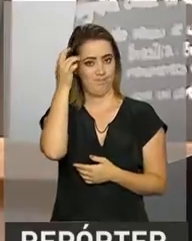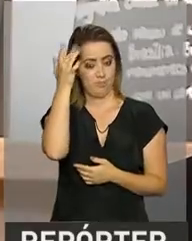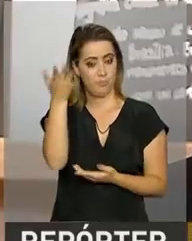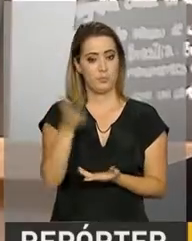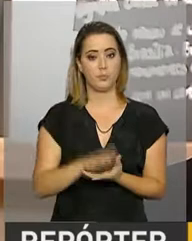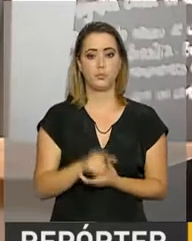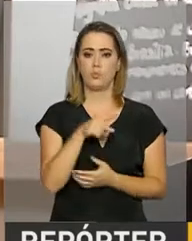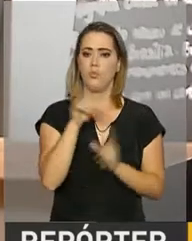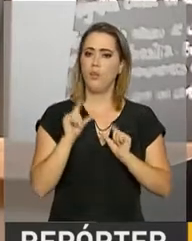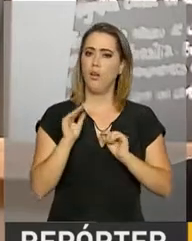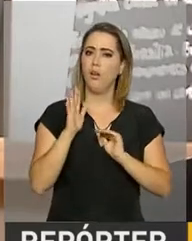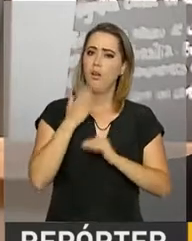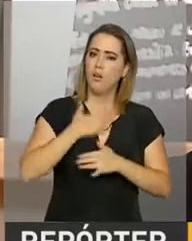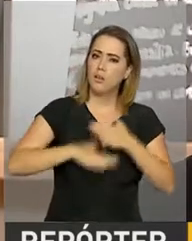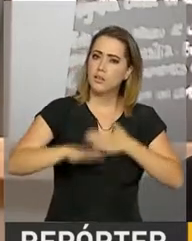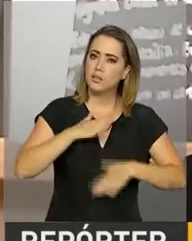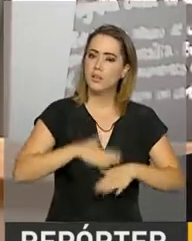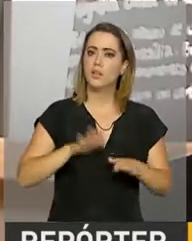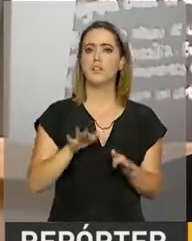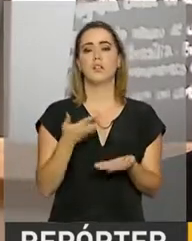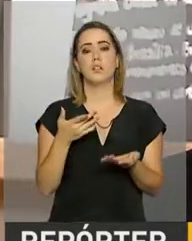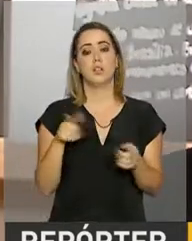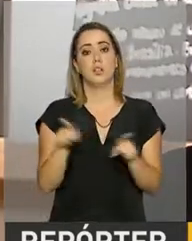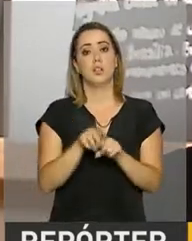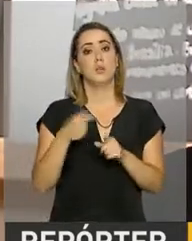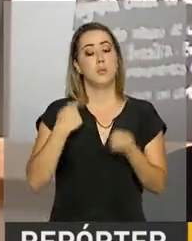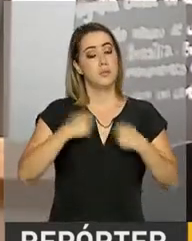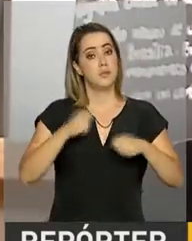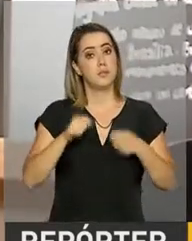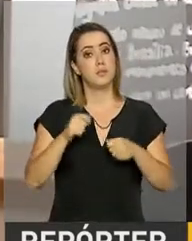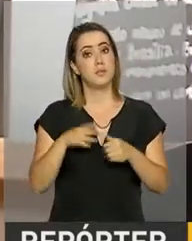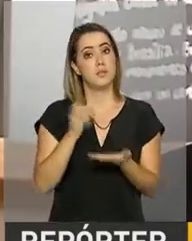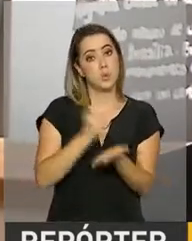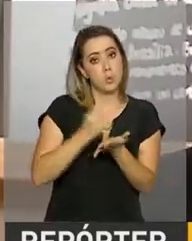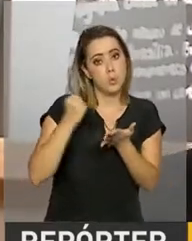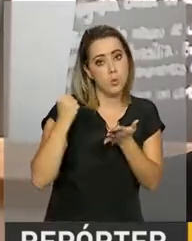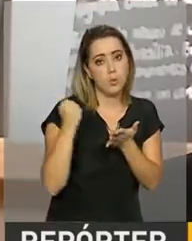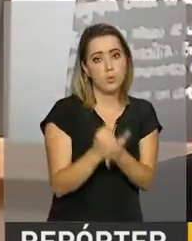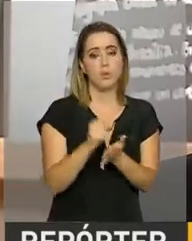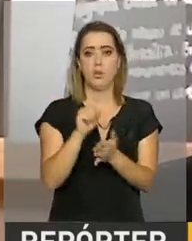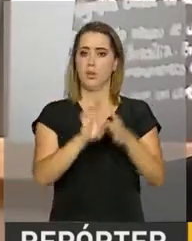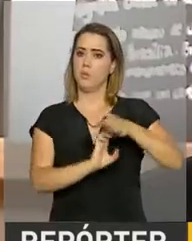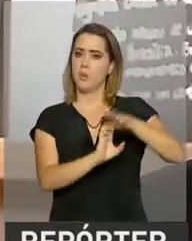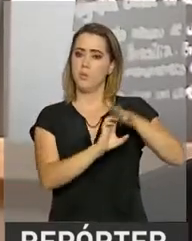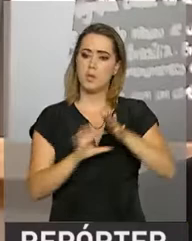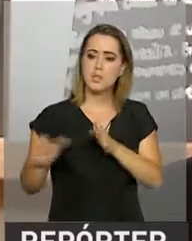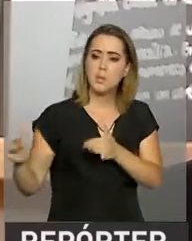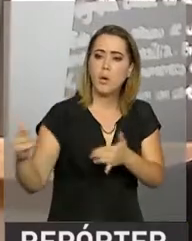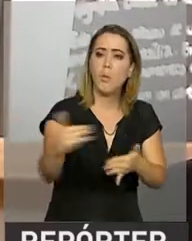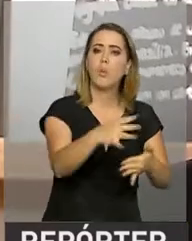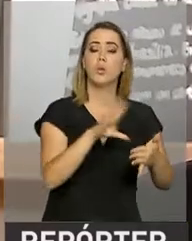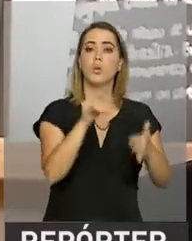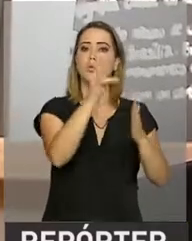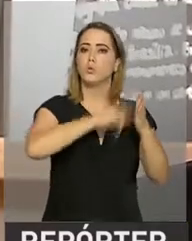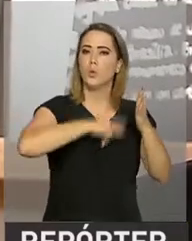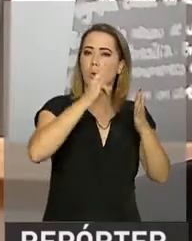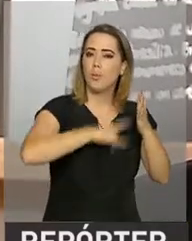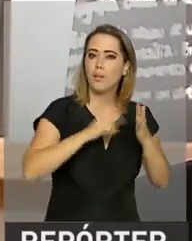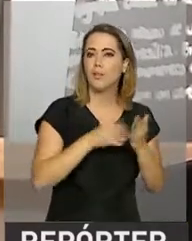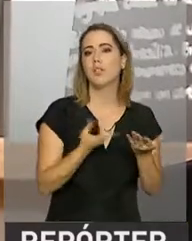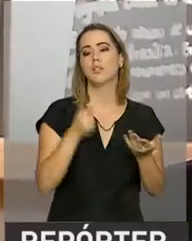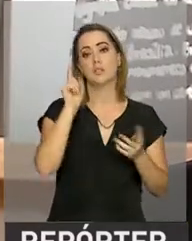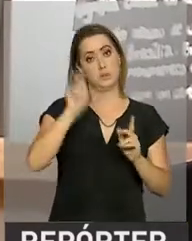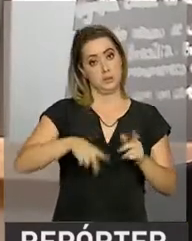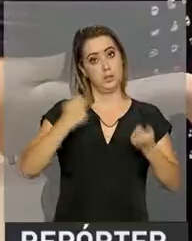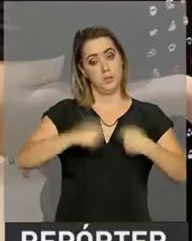lento, muito burocrático. A gente teve que, na verdade, contratar uma empresa para ajudar a gente a reunir toda a documentação, unir essa documentação toda que era